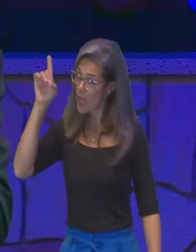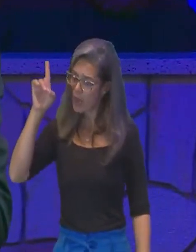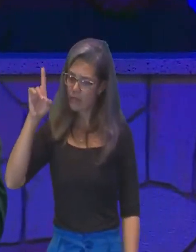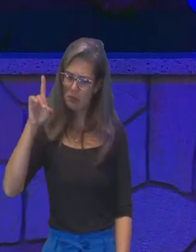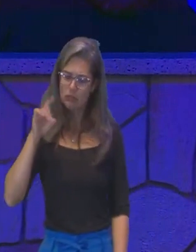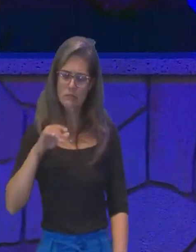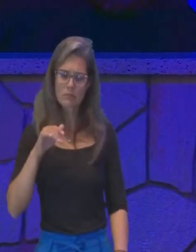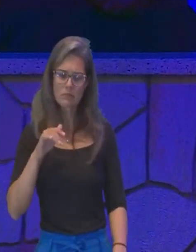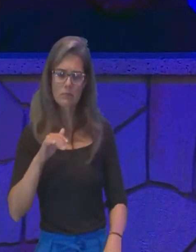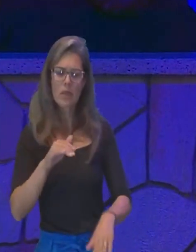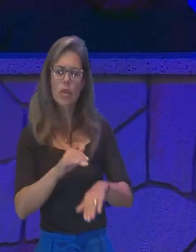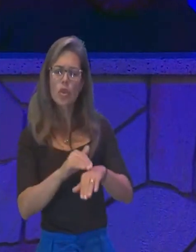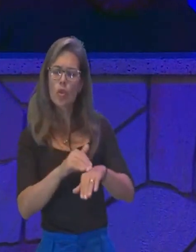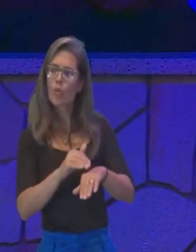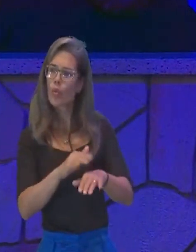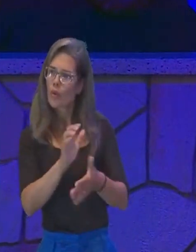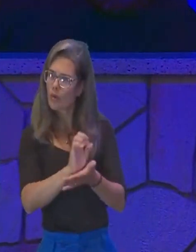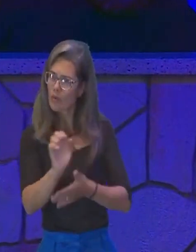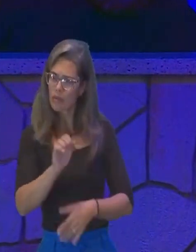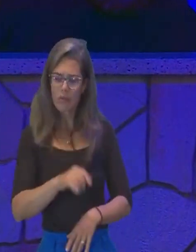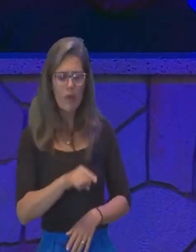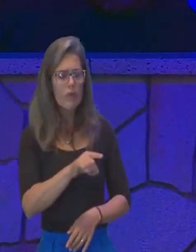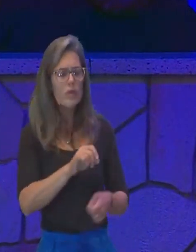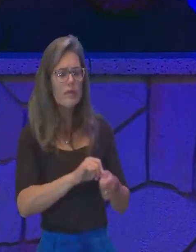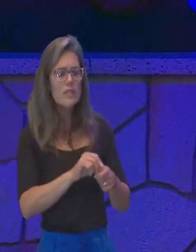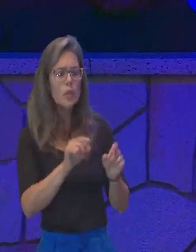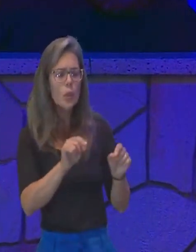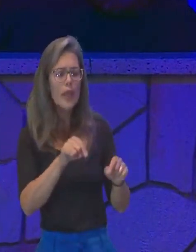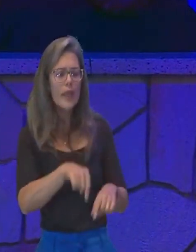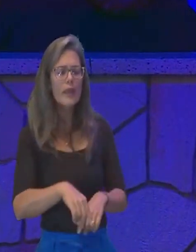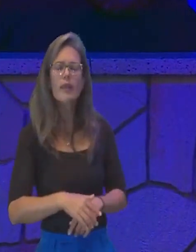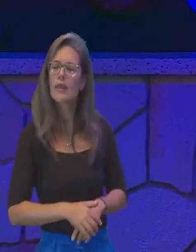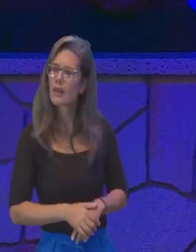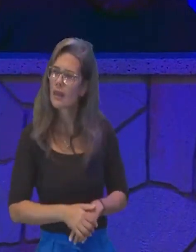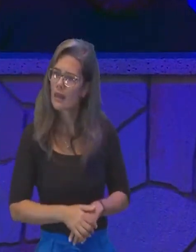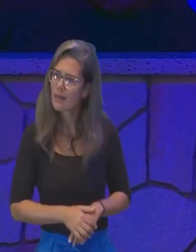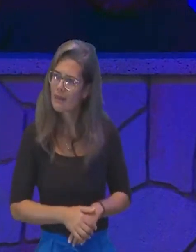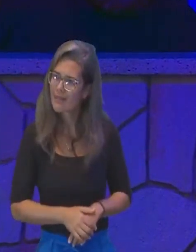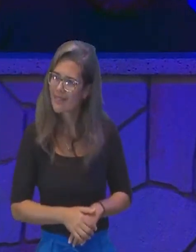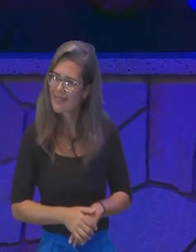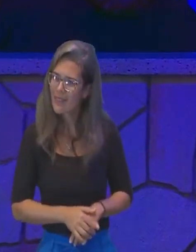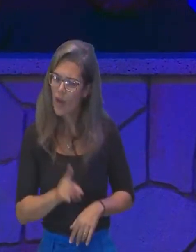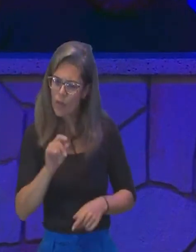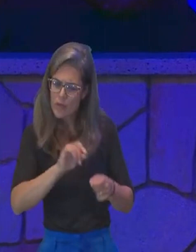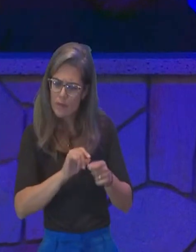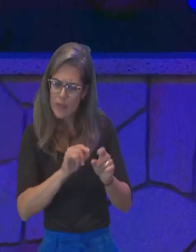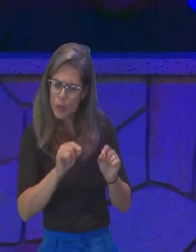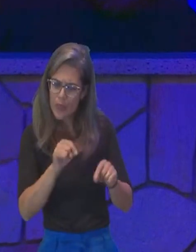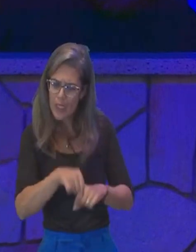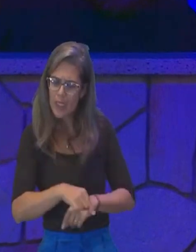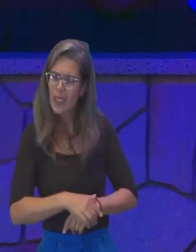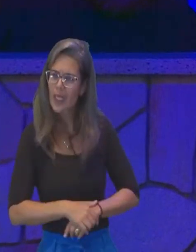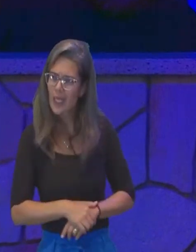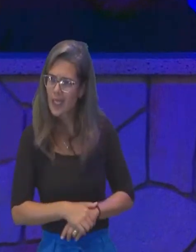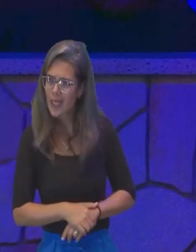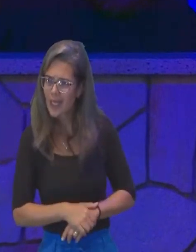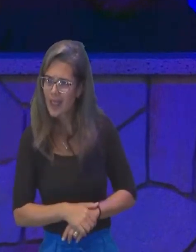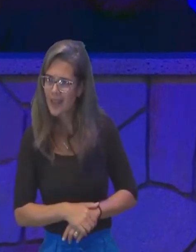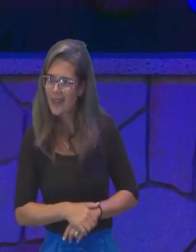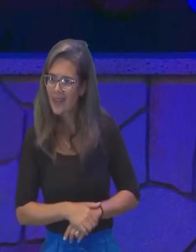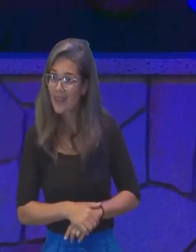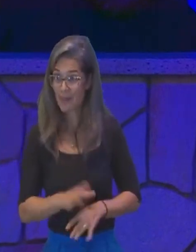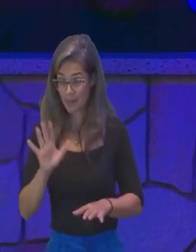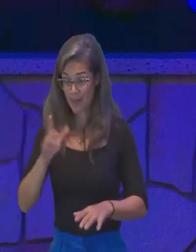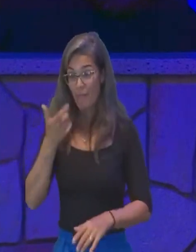o tratamento de Deus, meus queridos, o tratamento de Deus. No capítulo 19, no verso 5,